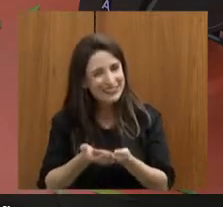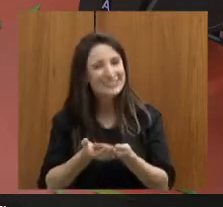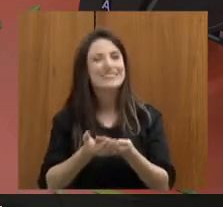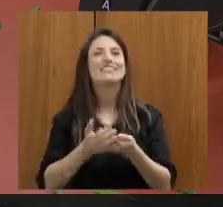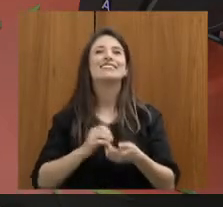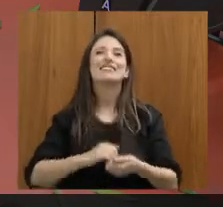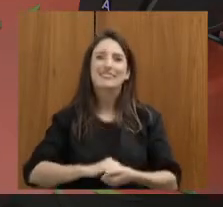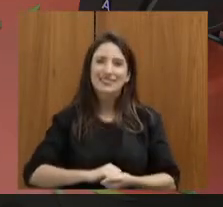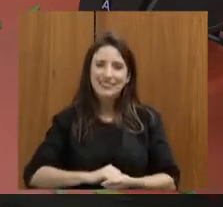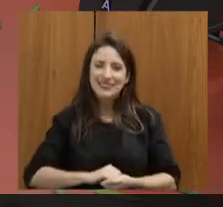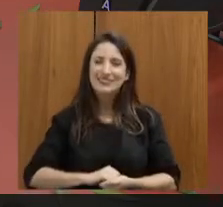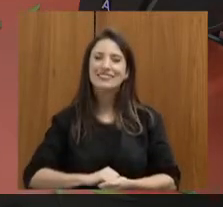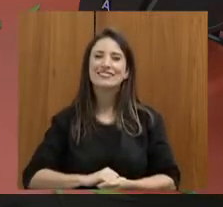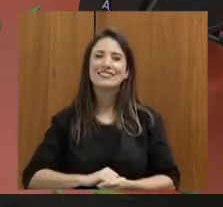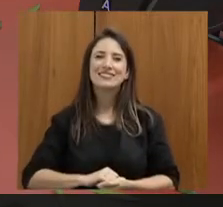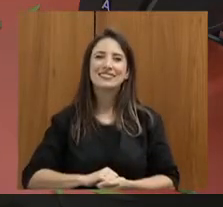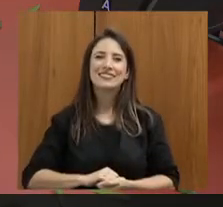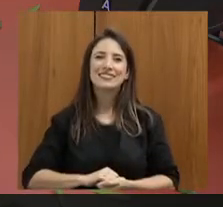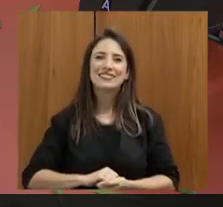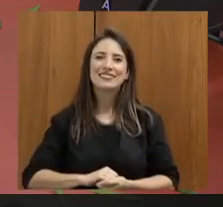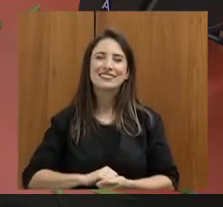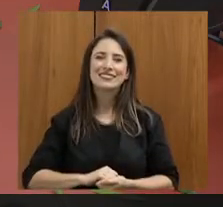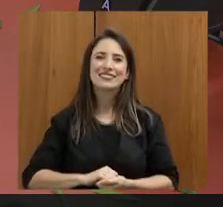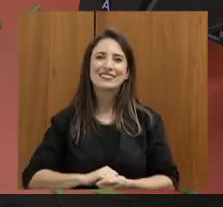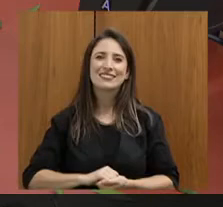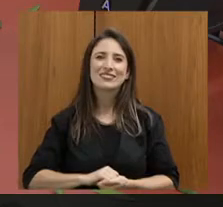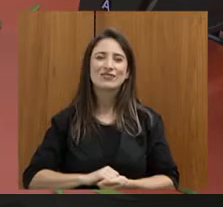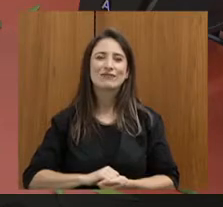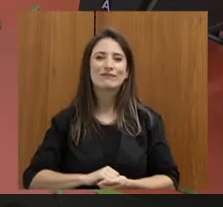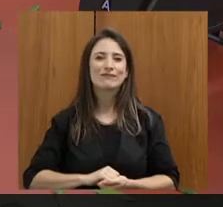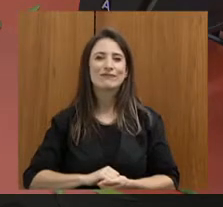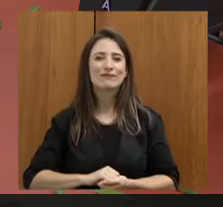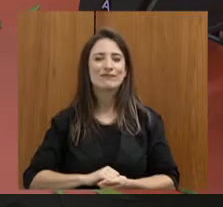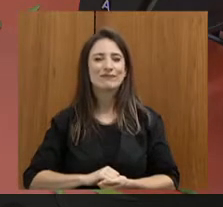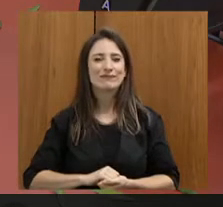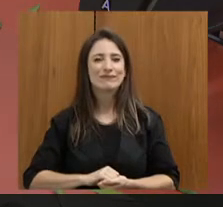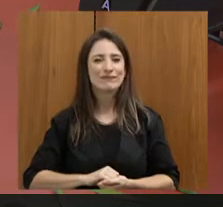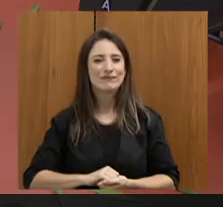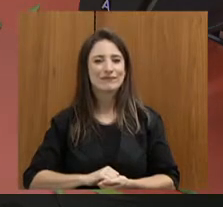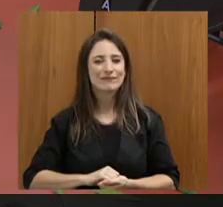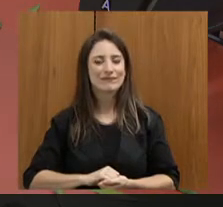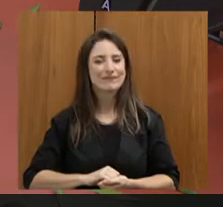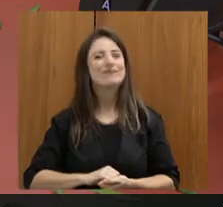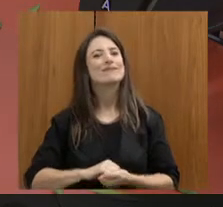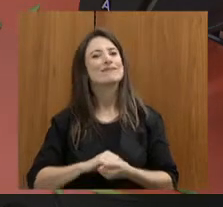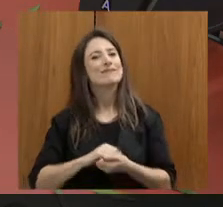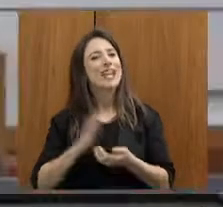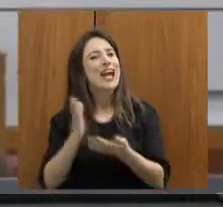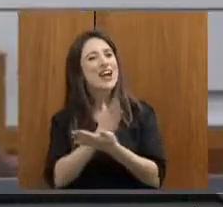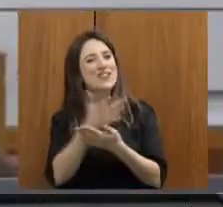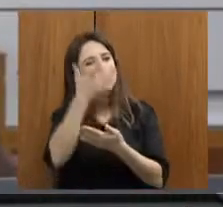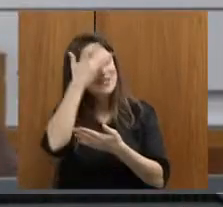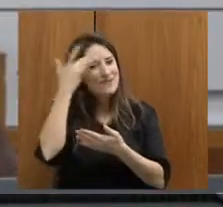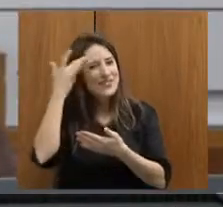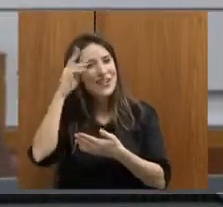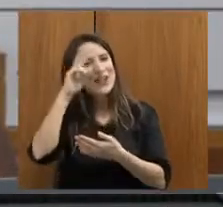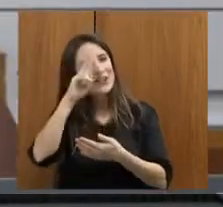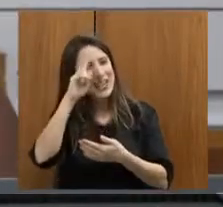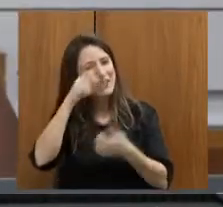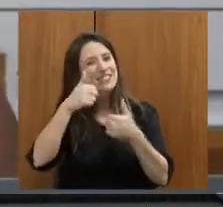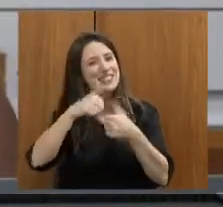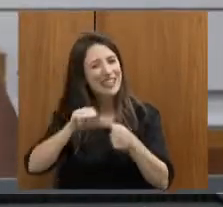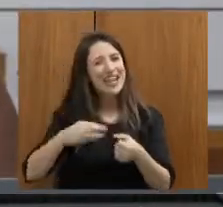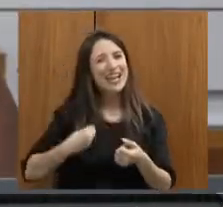o bom muitas carinhas está algumas carinhas estavam aqui de manhã né que bom e